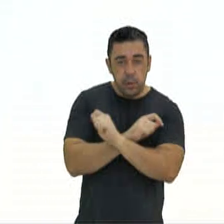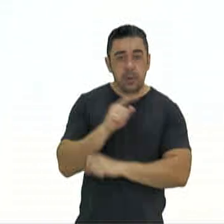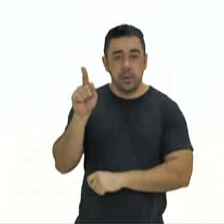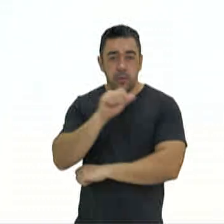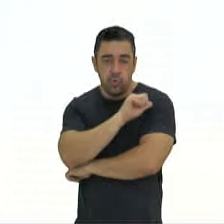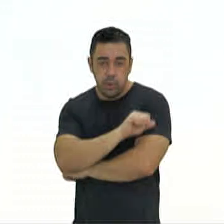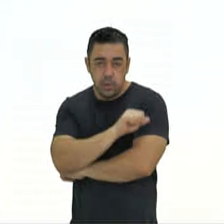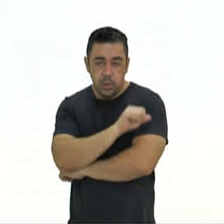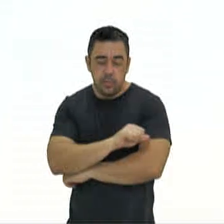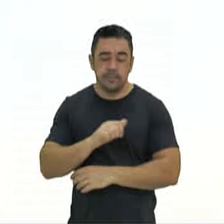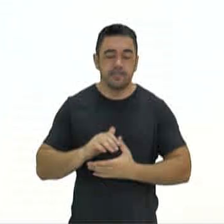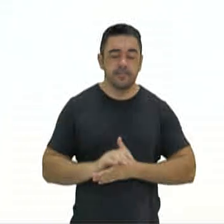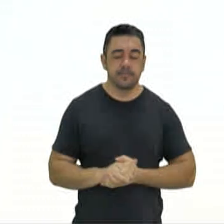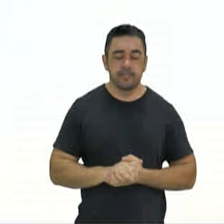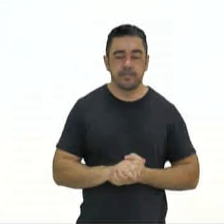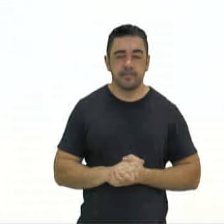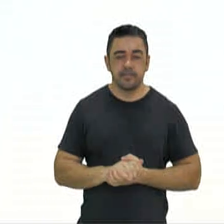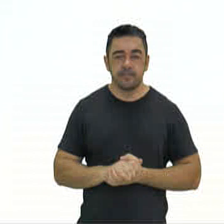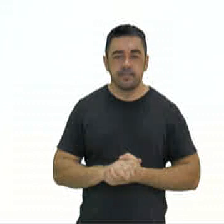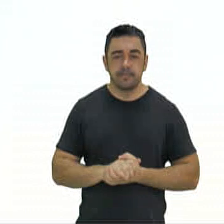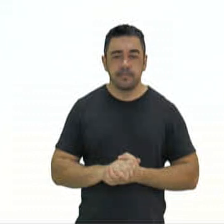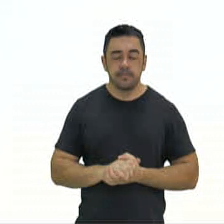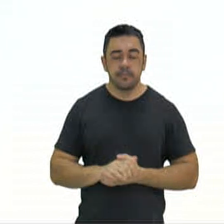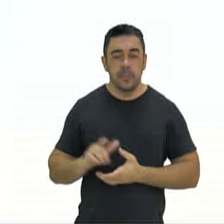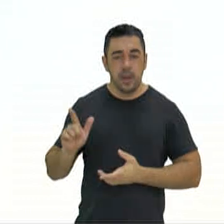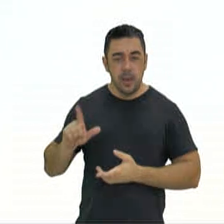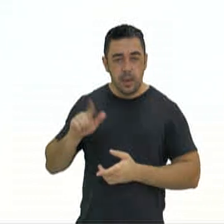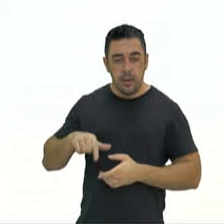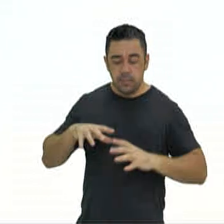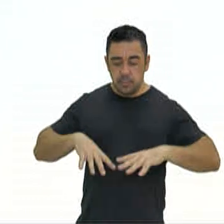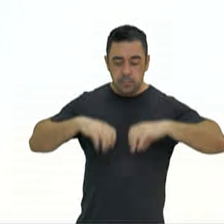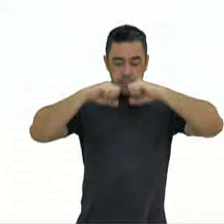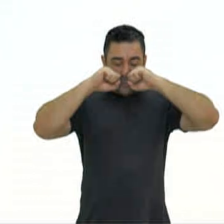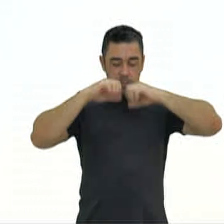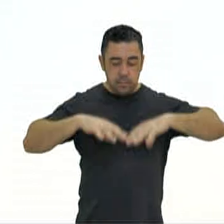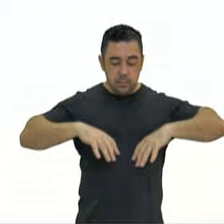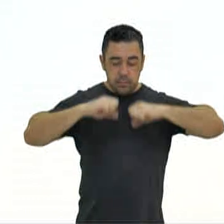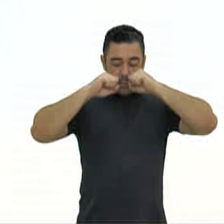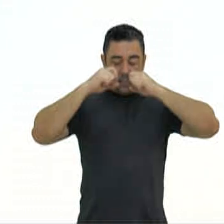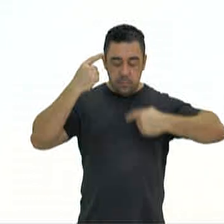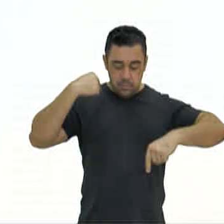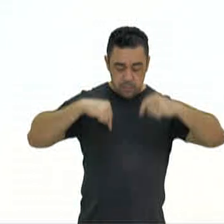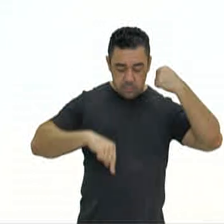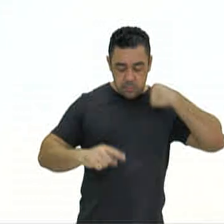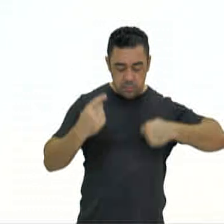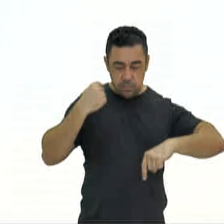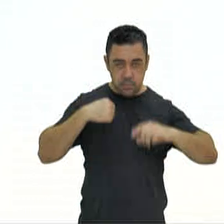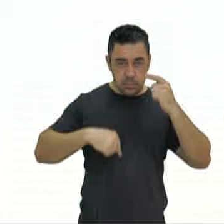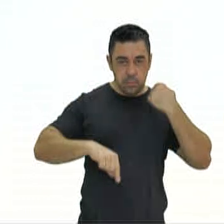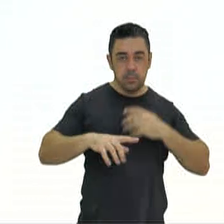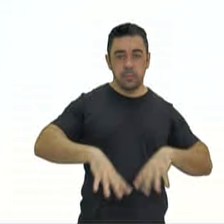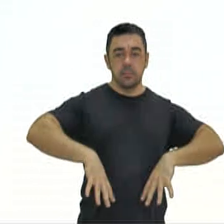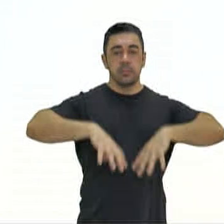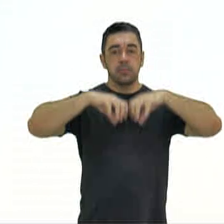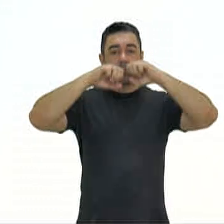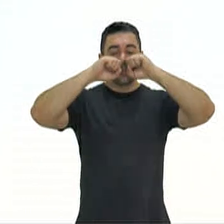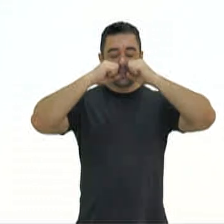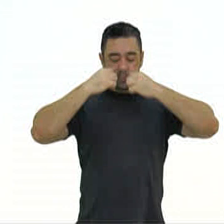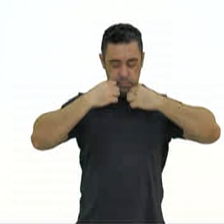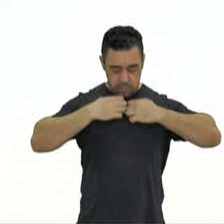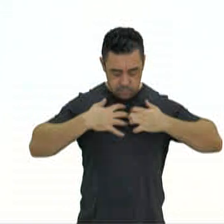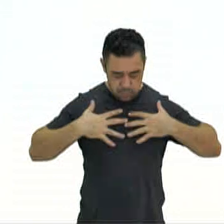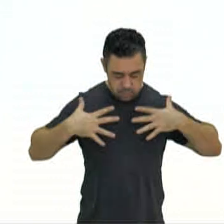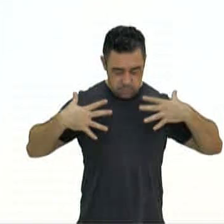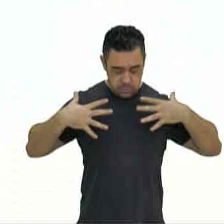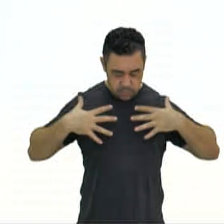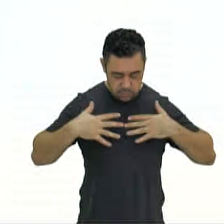A respiração é a troca de gases do organismo com o ambiente. Nela, o ar entra e sai dos pulmões graças à contração